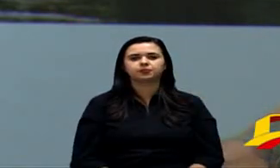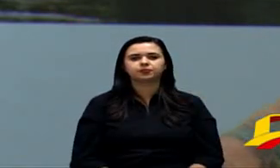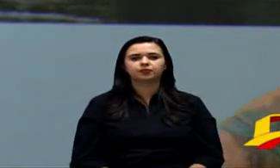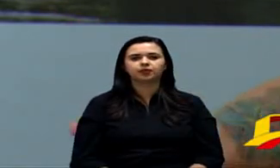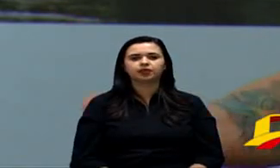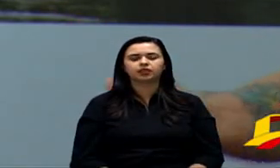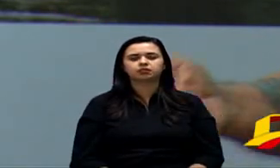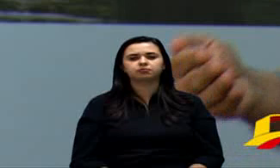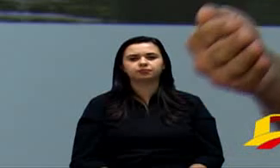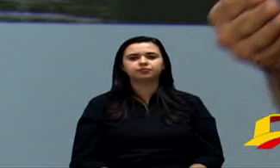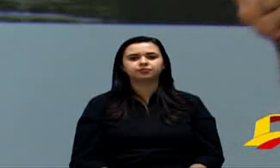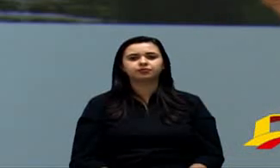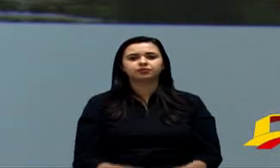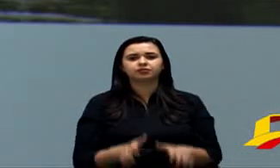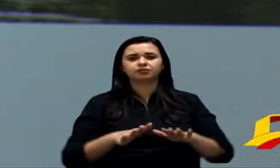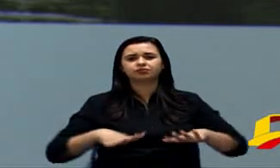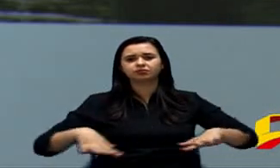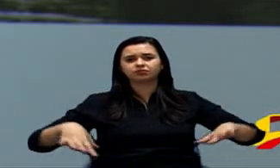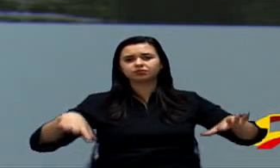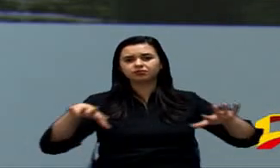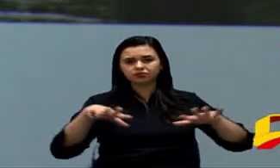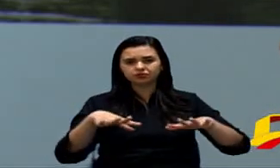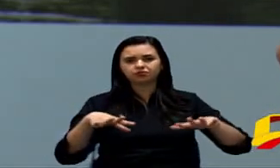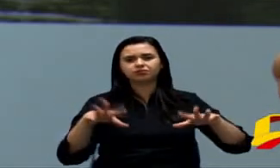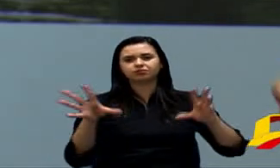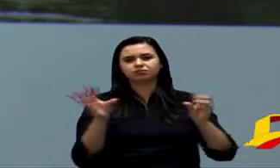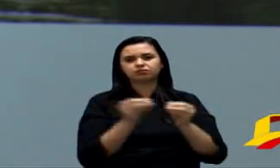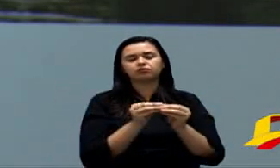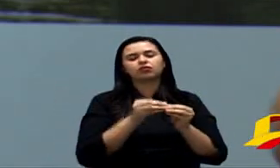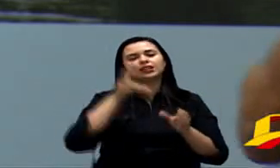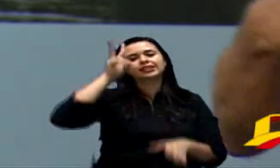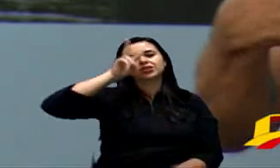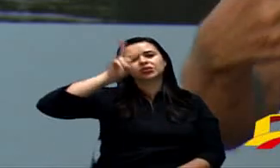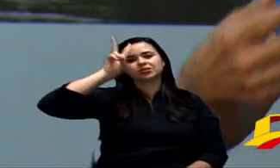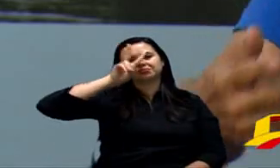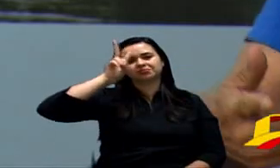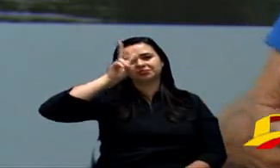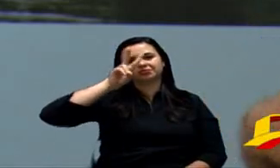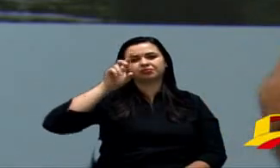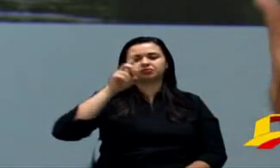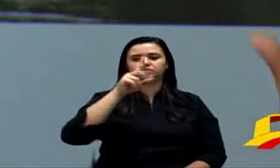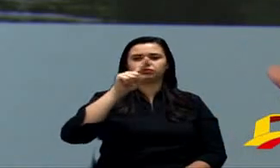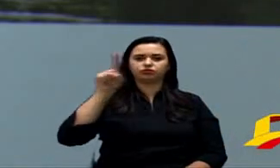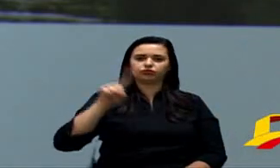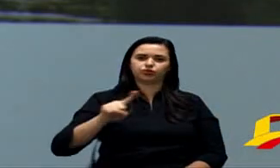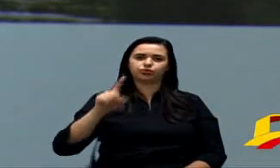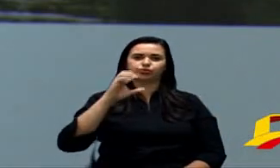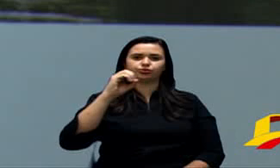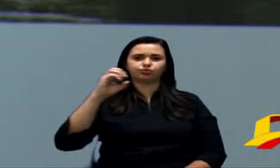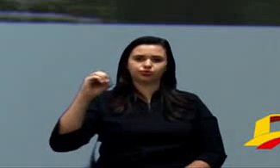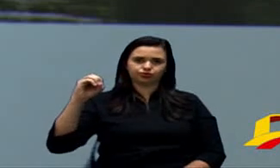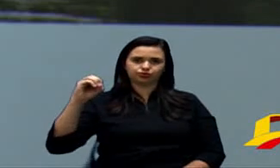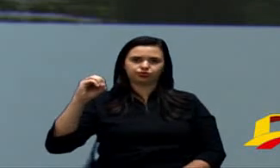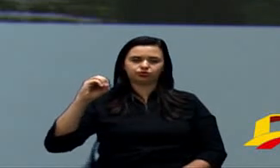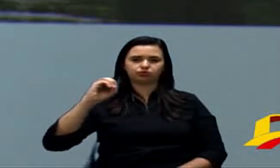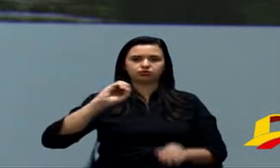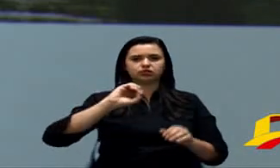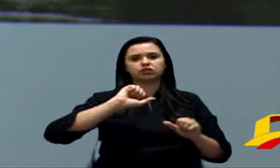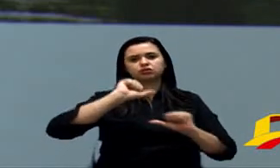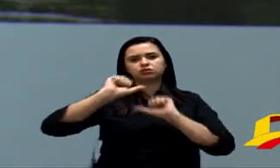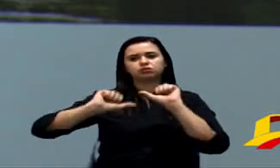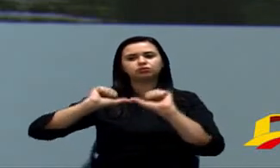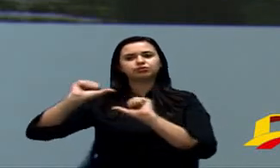Tudo isso faz parte da história do zoológico, e o zoológico tem se modificado em alguns lugares do ponto de vista do